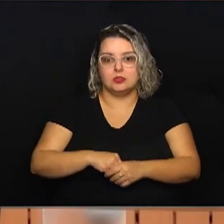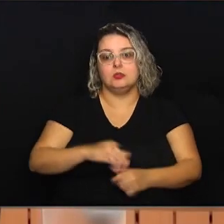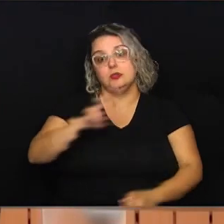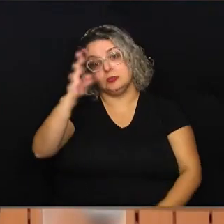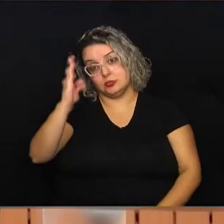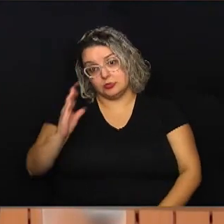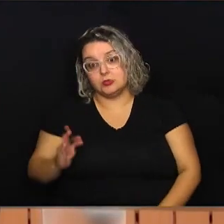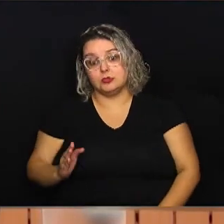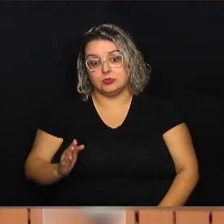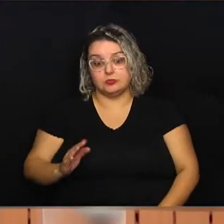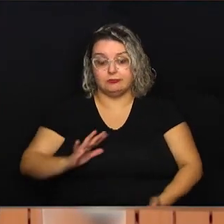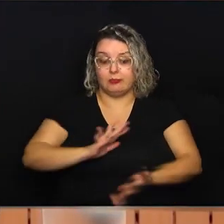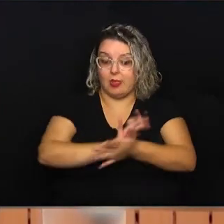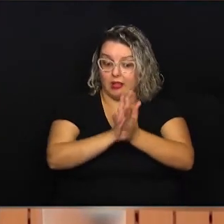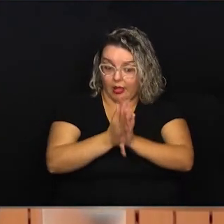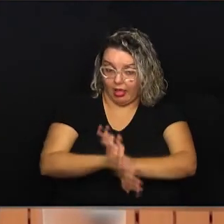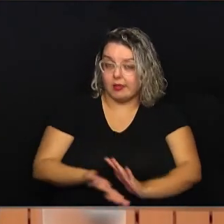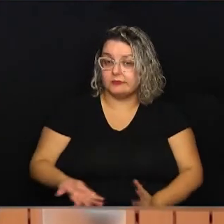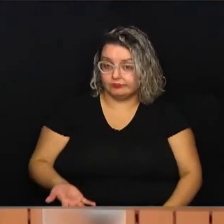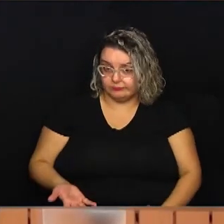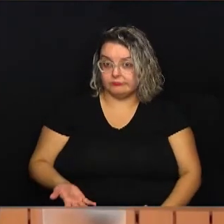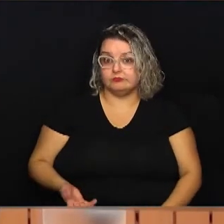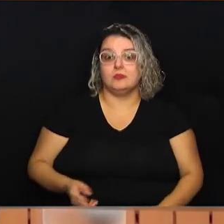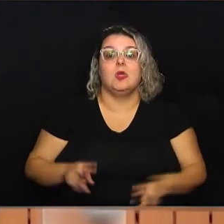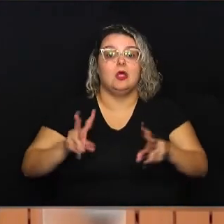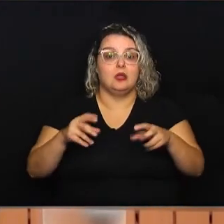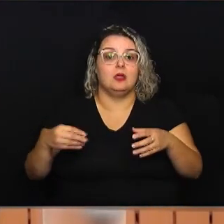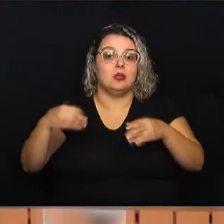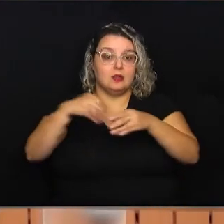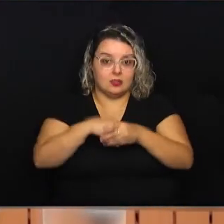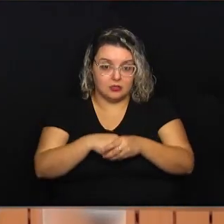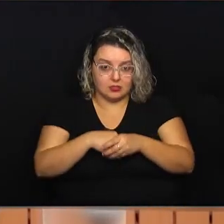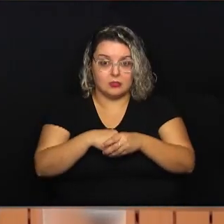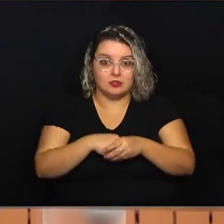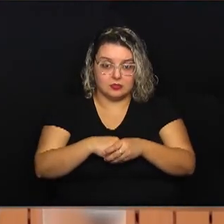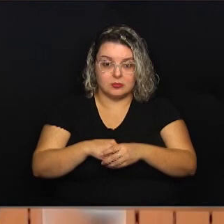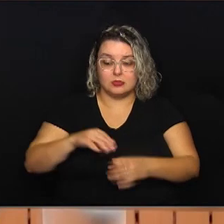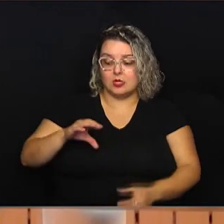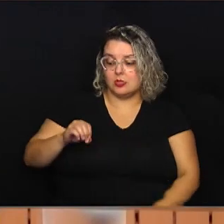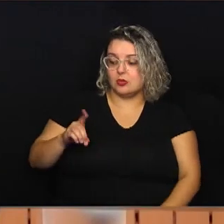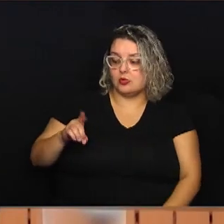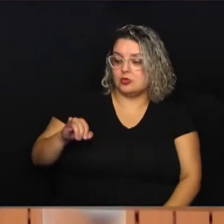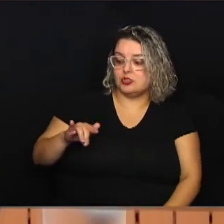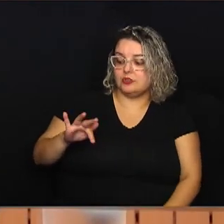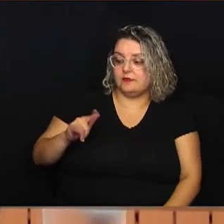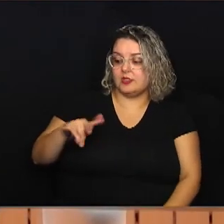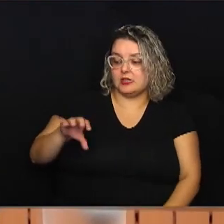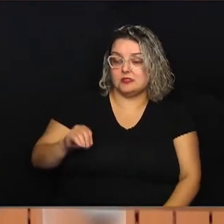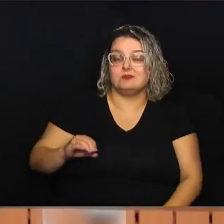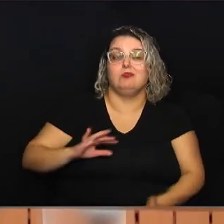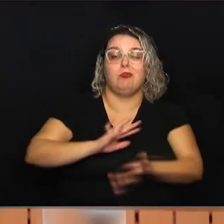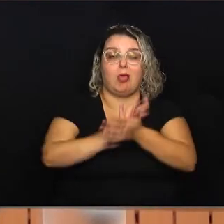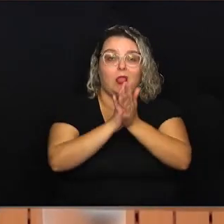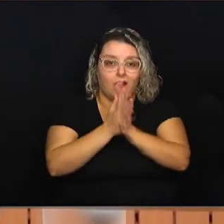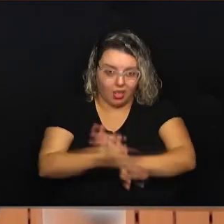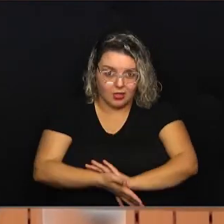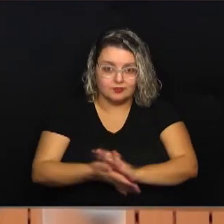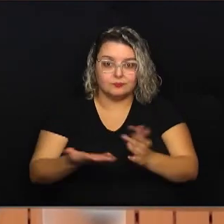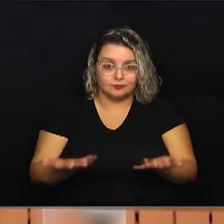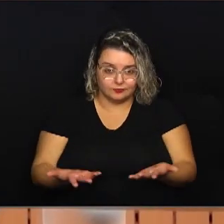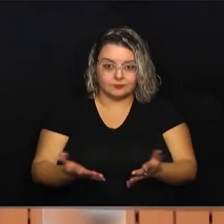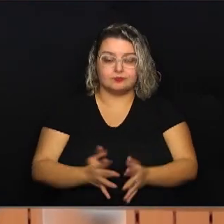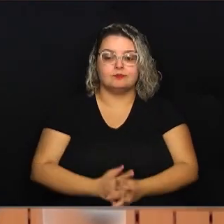brasileira de desastres. Esse tema passou a ser incluído agora na codificação brasileira de desastres.